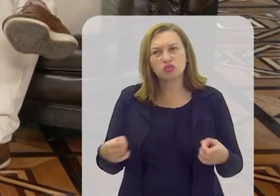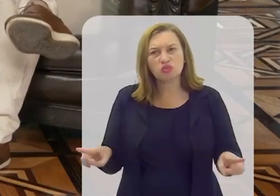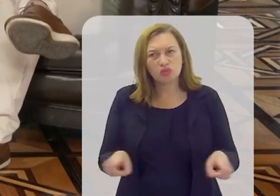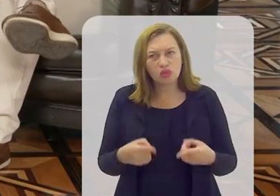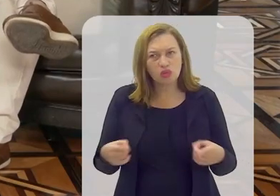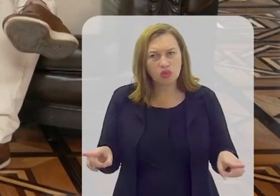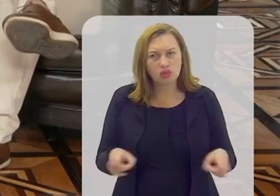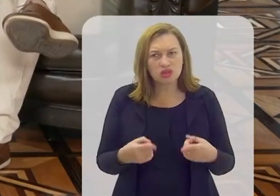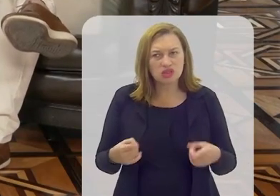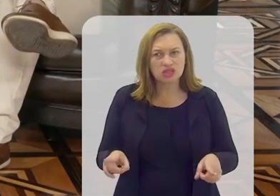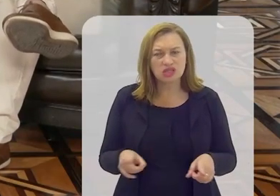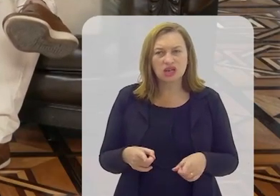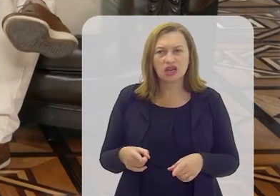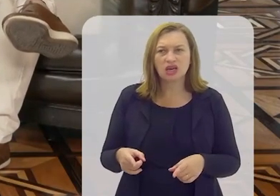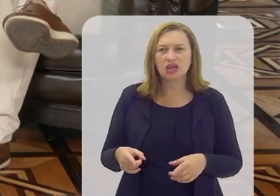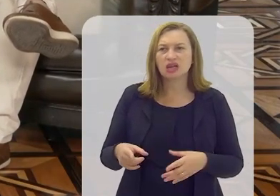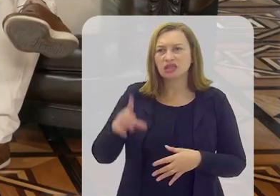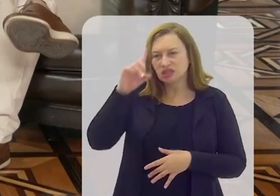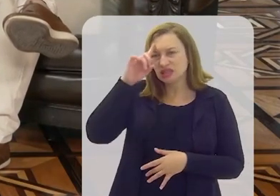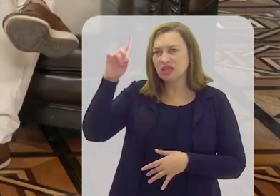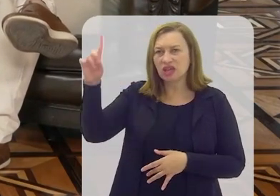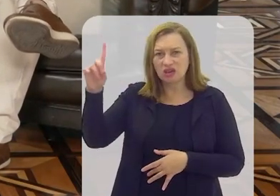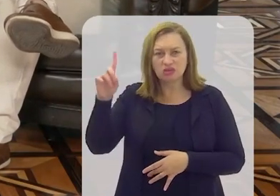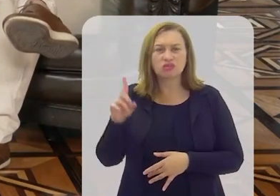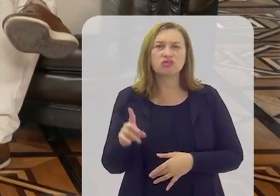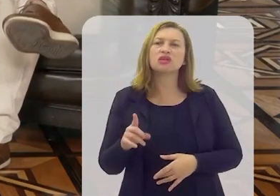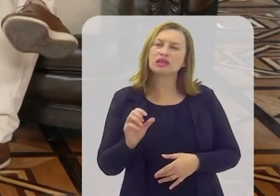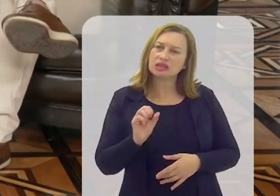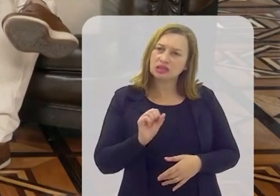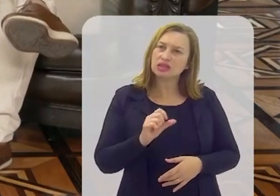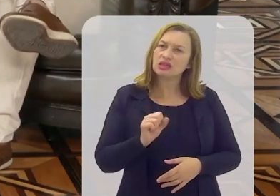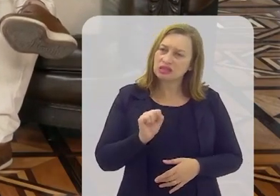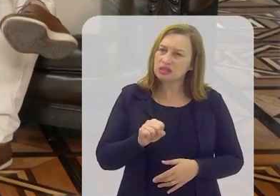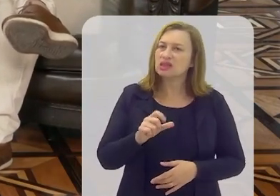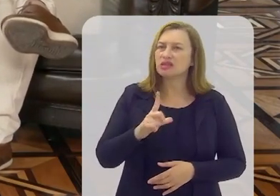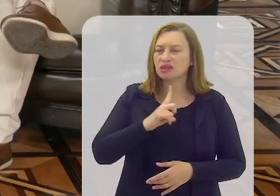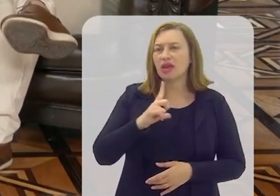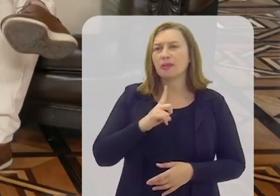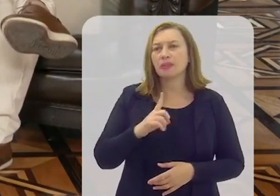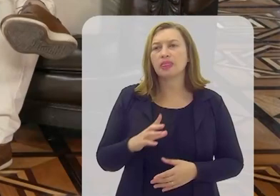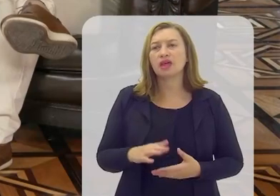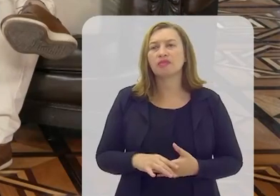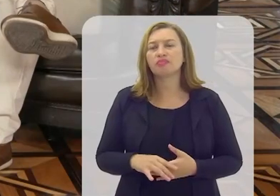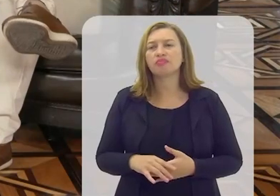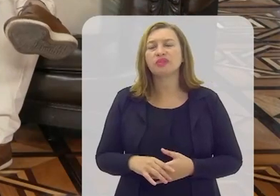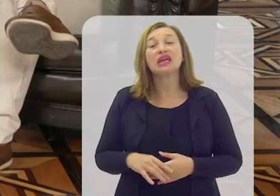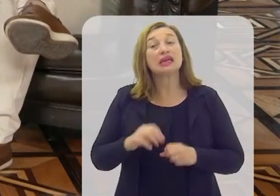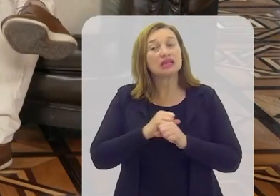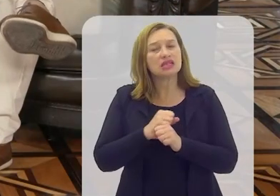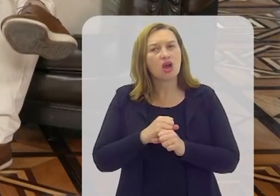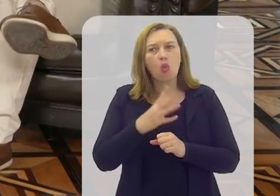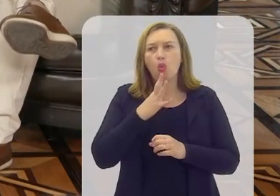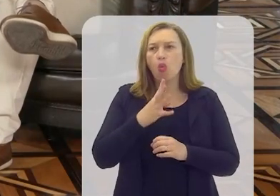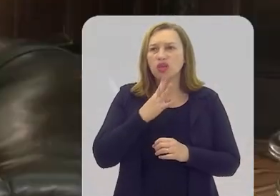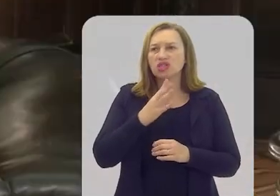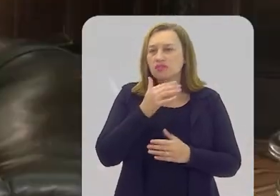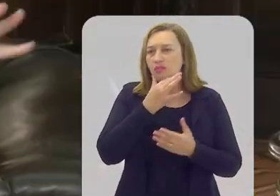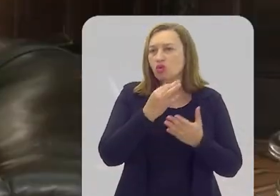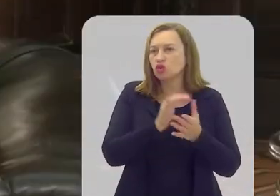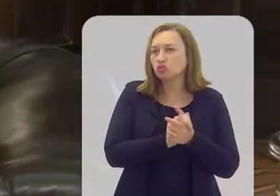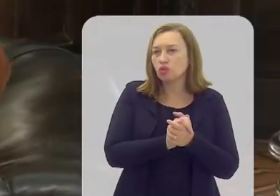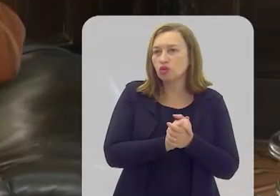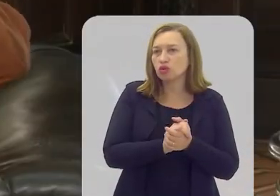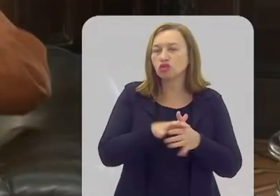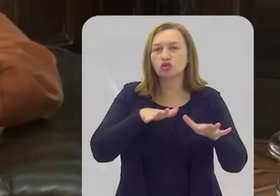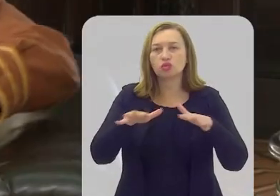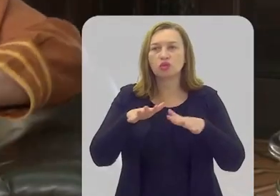dizer, lá fora eu conheço. Tem, New a Orleans. Sonoridade é diferente. Sim, sim, eles usam mais coisa sétimas. Coisa fantástica, Lana. E nesse ano, eu conheci meu